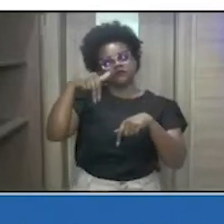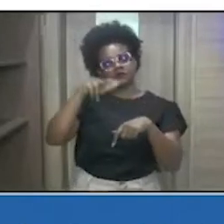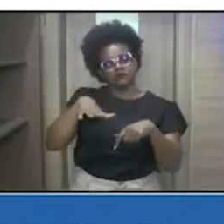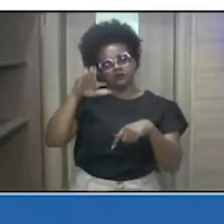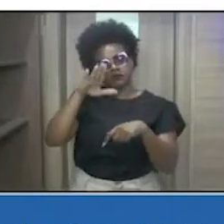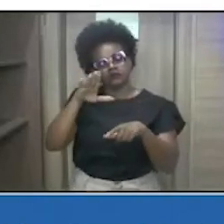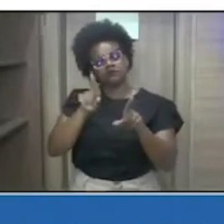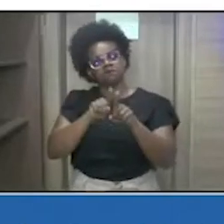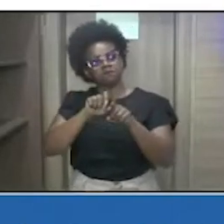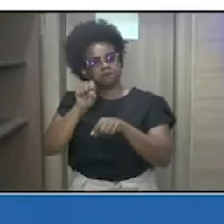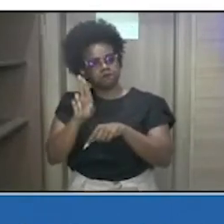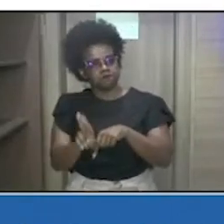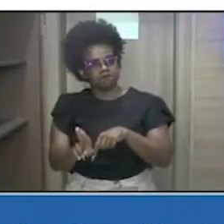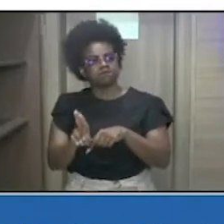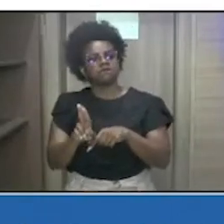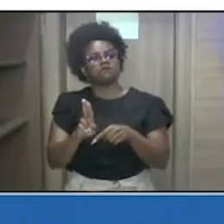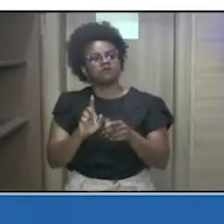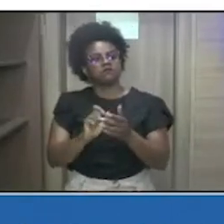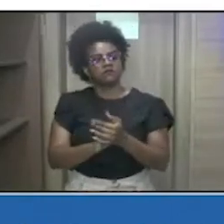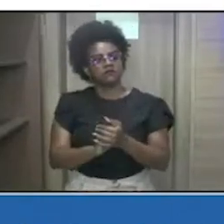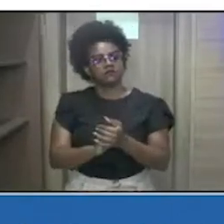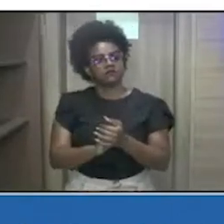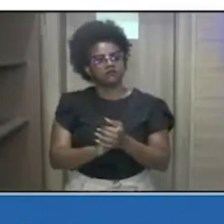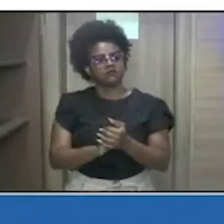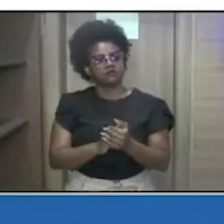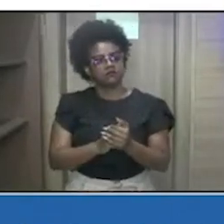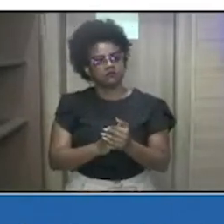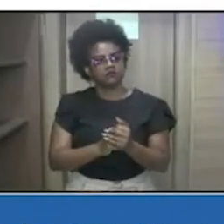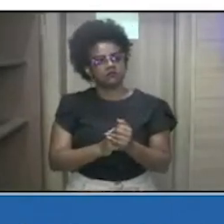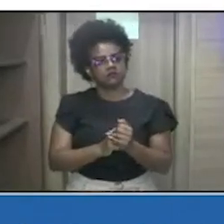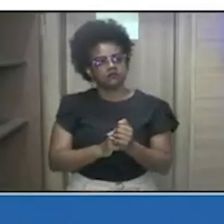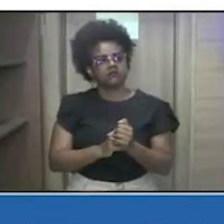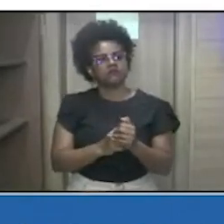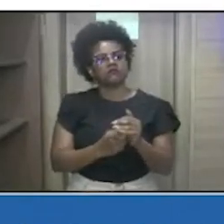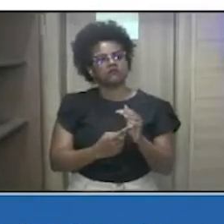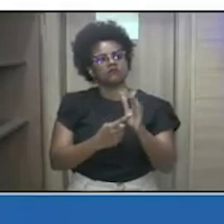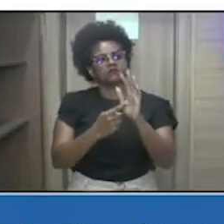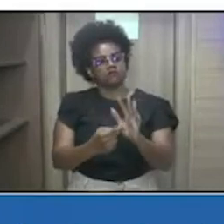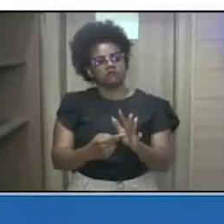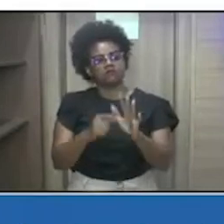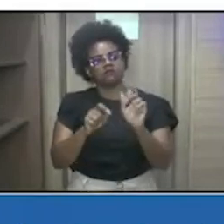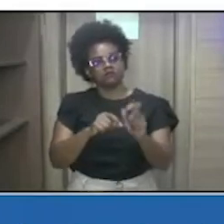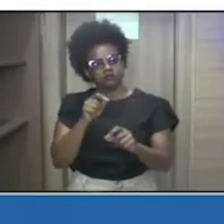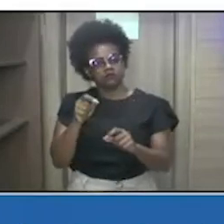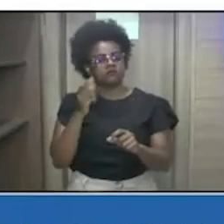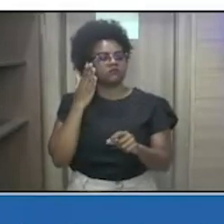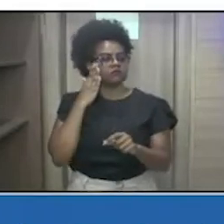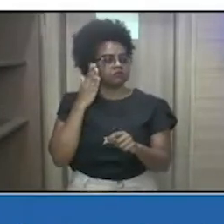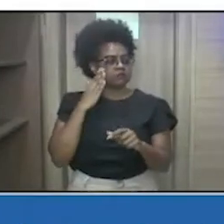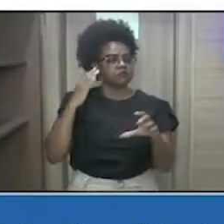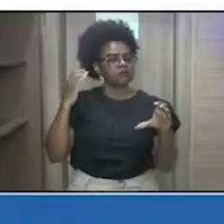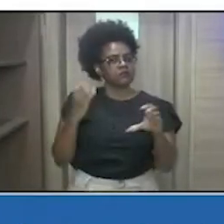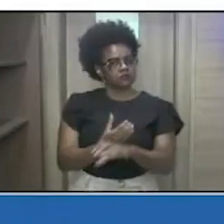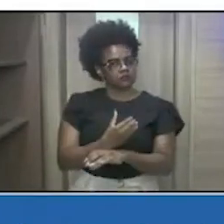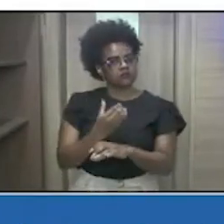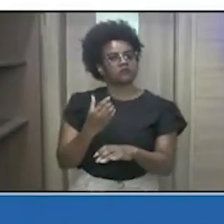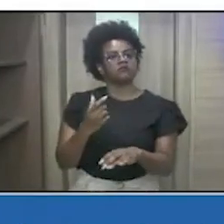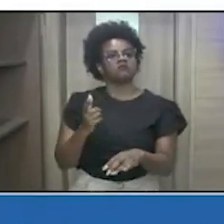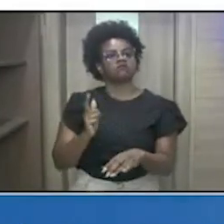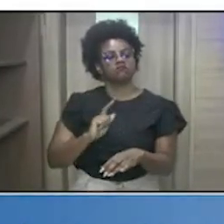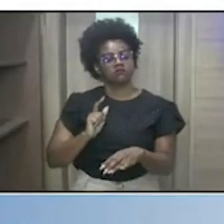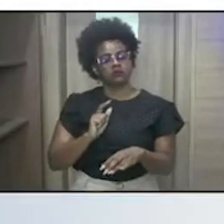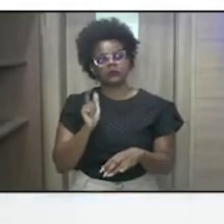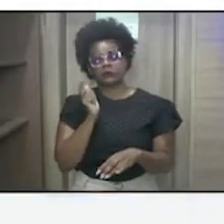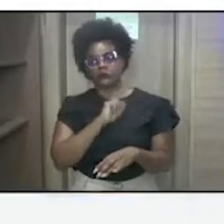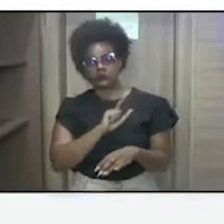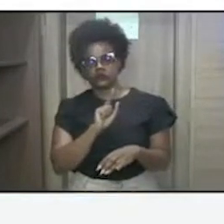Sudeste e que ela tem apresentado, ainda que maior produção da total, ela ganha